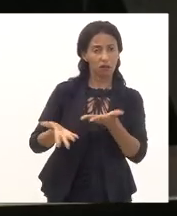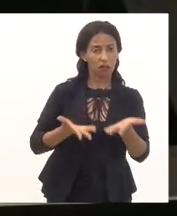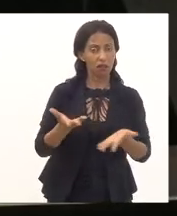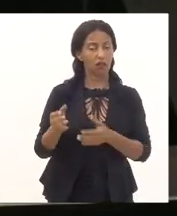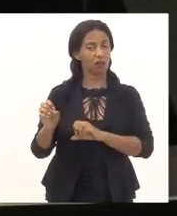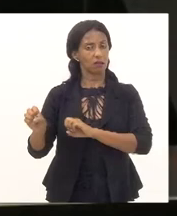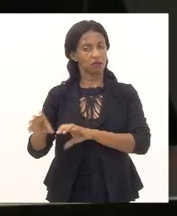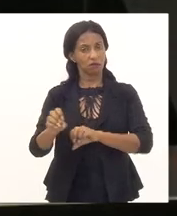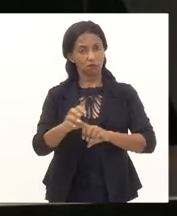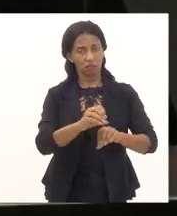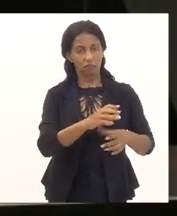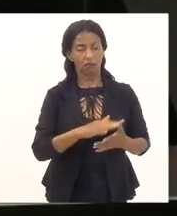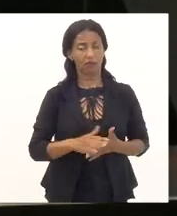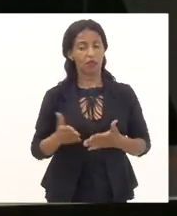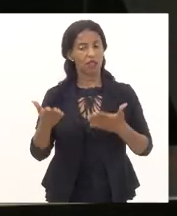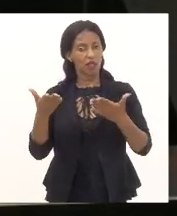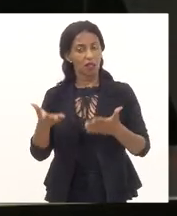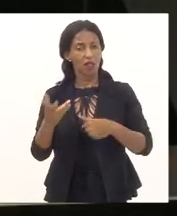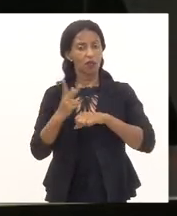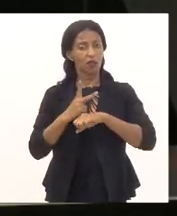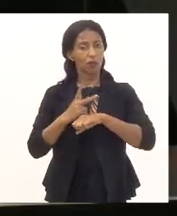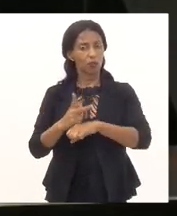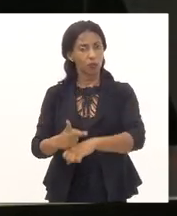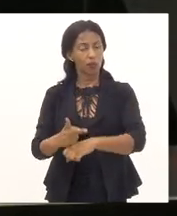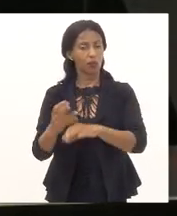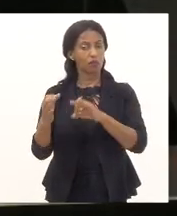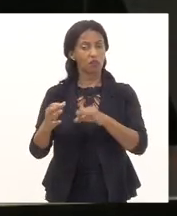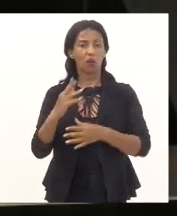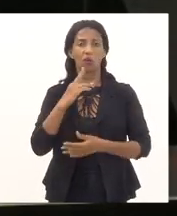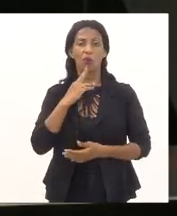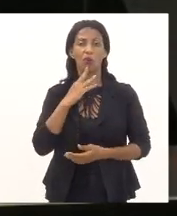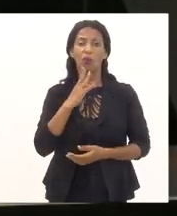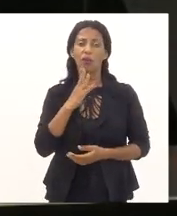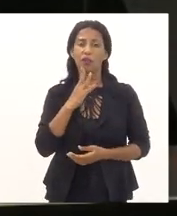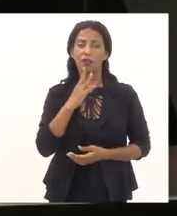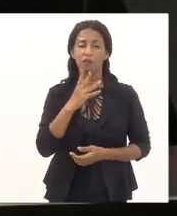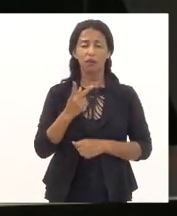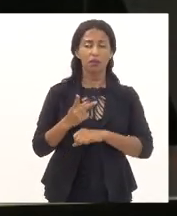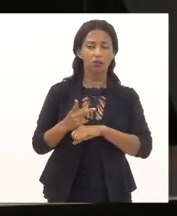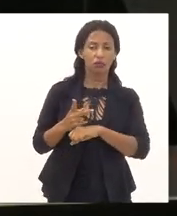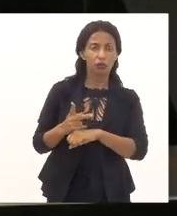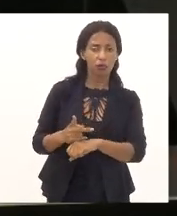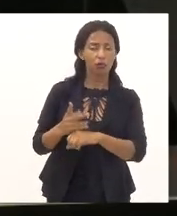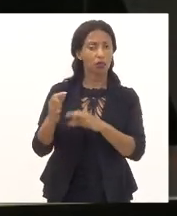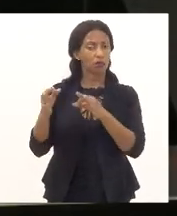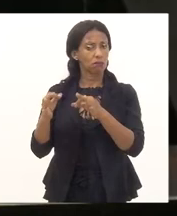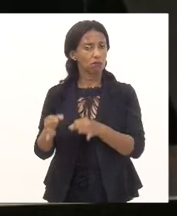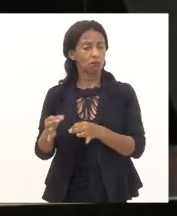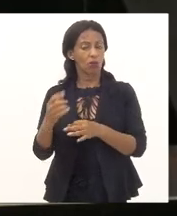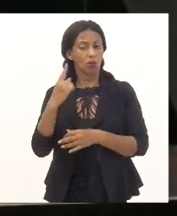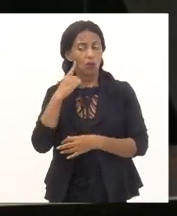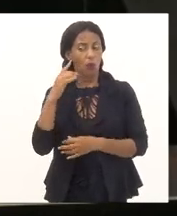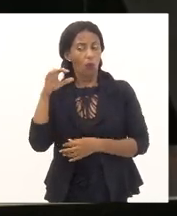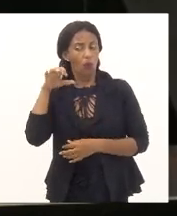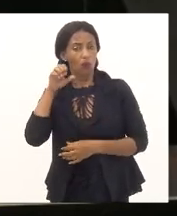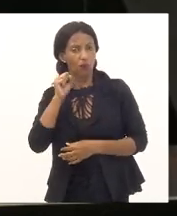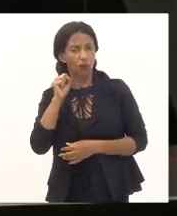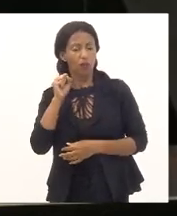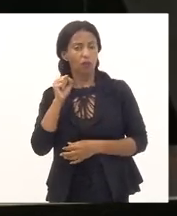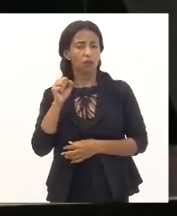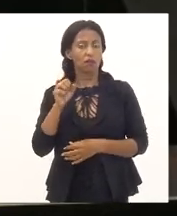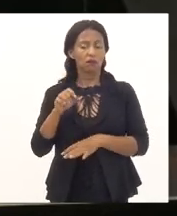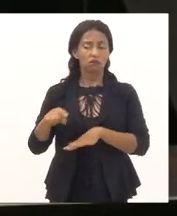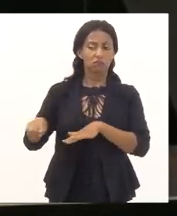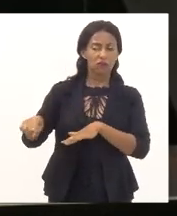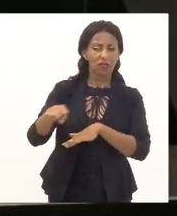da educação. E ali fui buscar exatamente conhecimento, fui buscar exatamente ouvir daqueles que